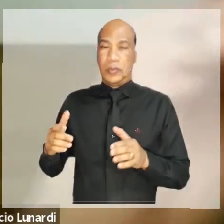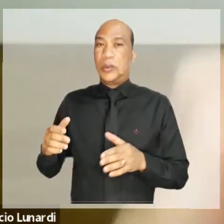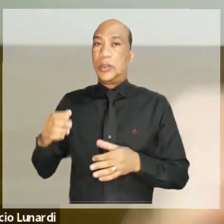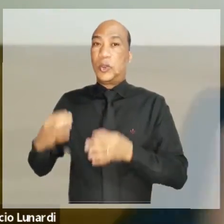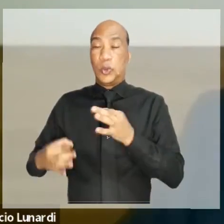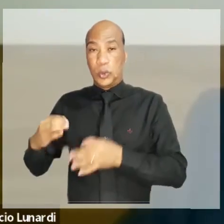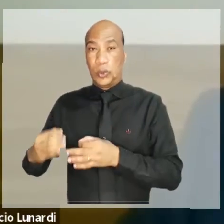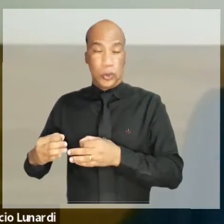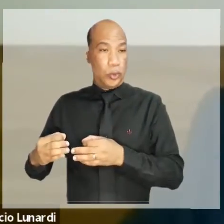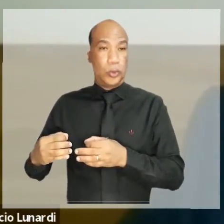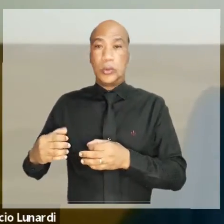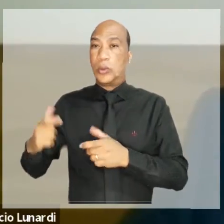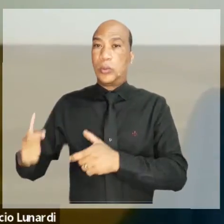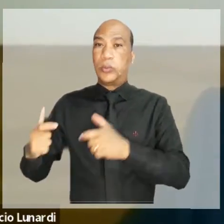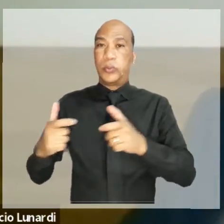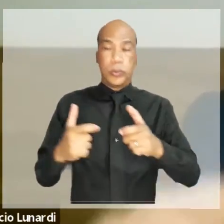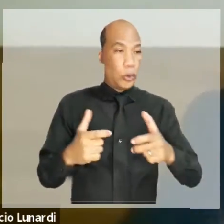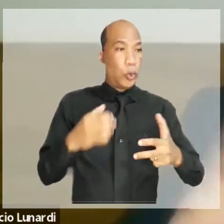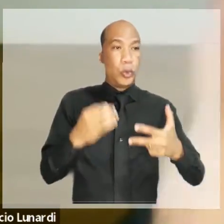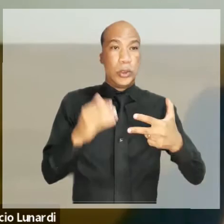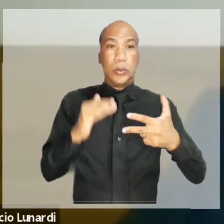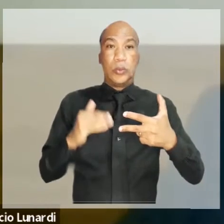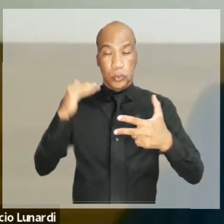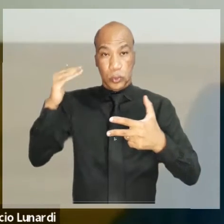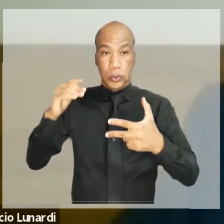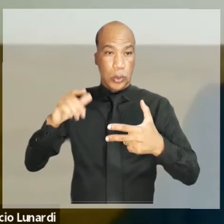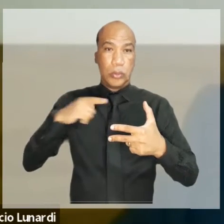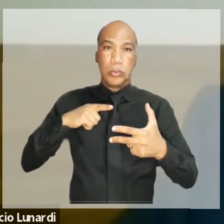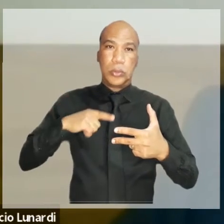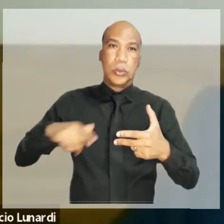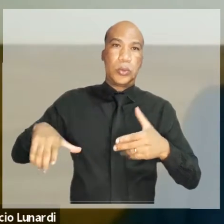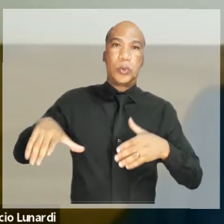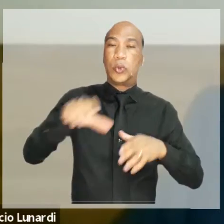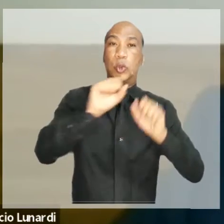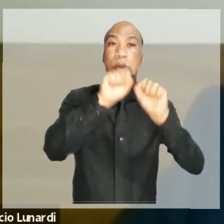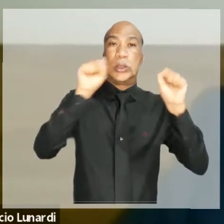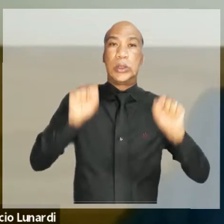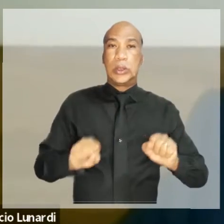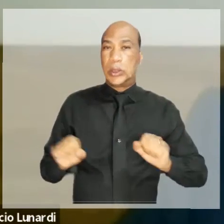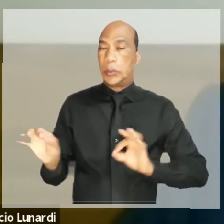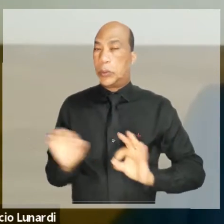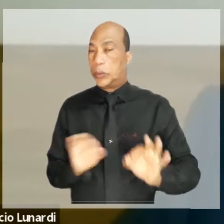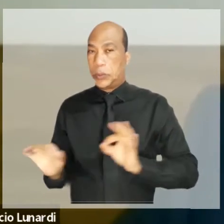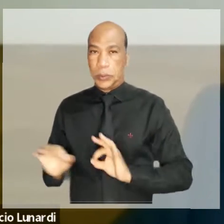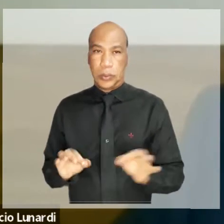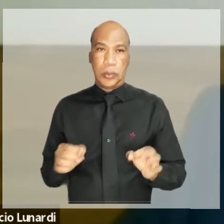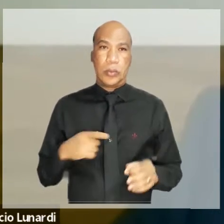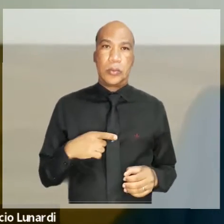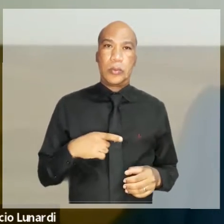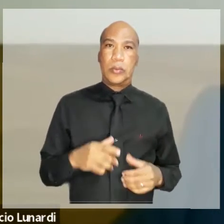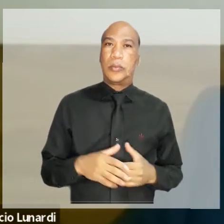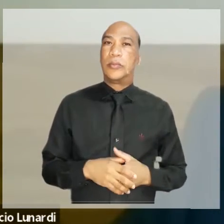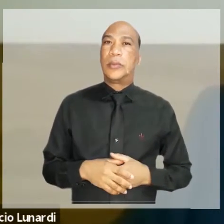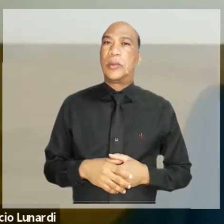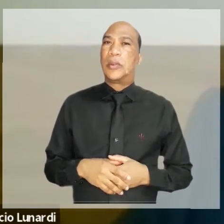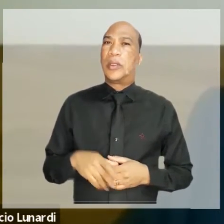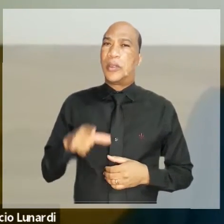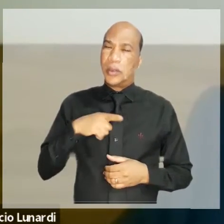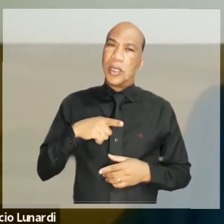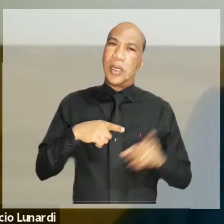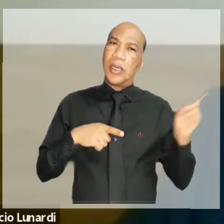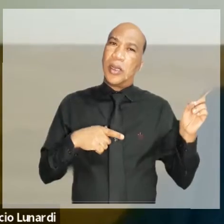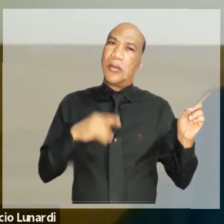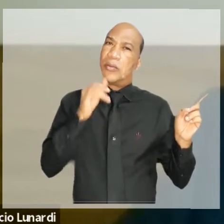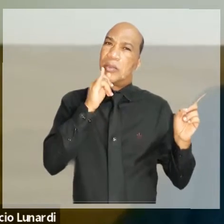vão colocando lá os seus sistemas e todos depois podem utilizar. O professor falou do TJ de Roraima, né, inclusive nós